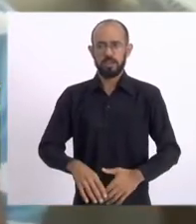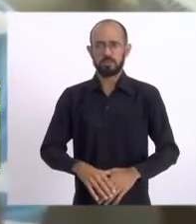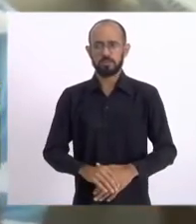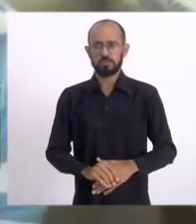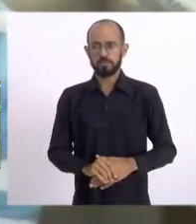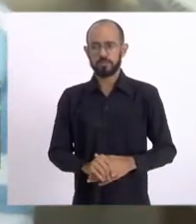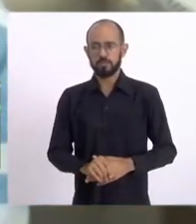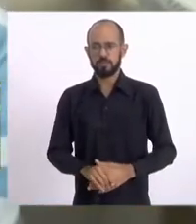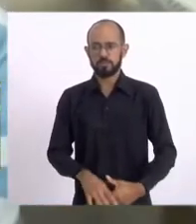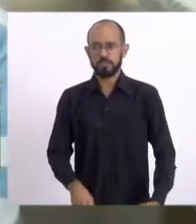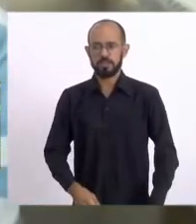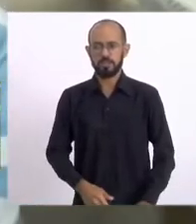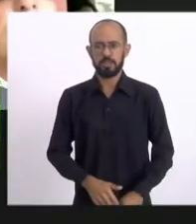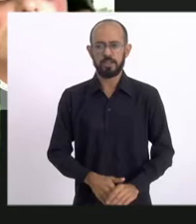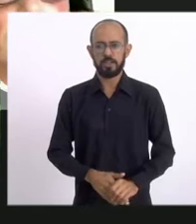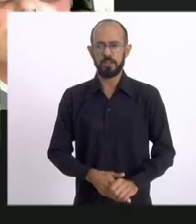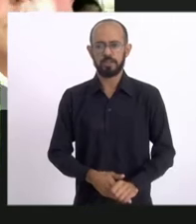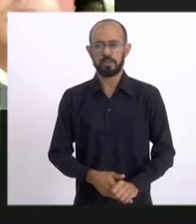plenária.